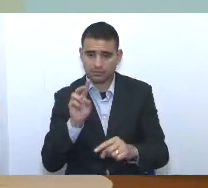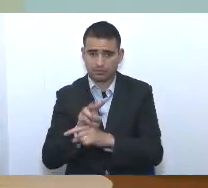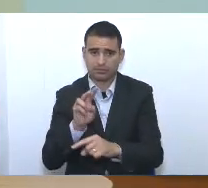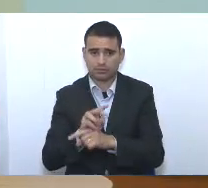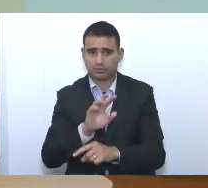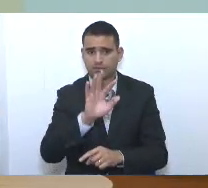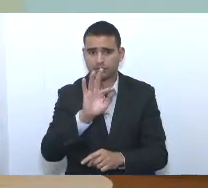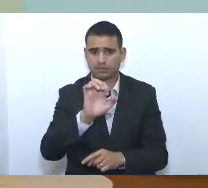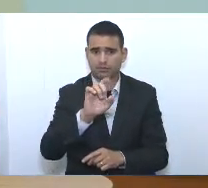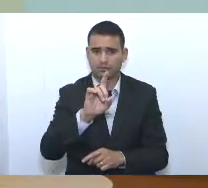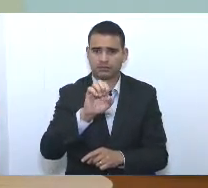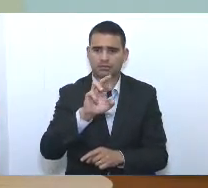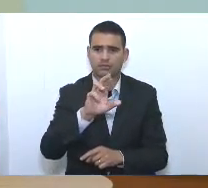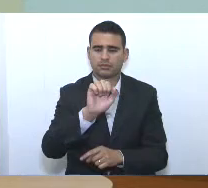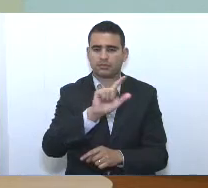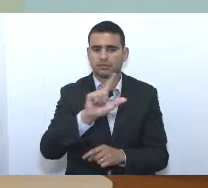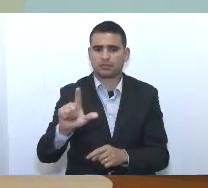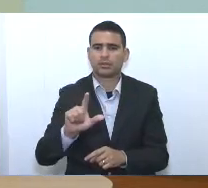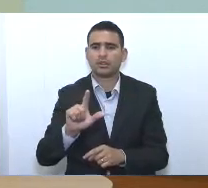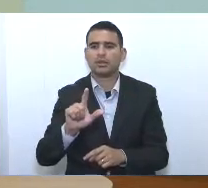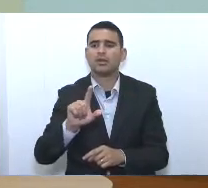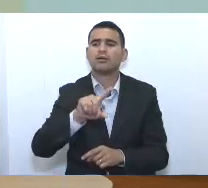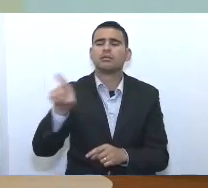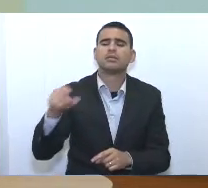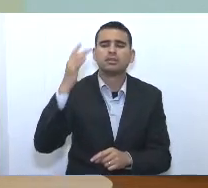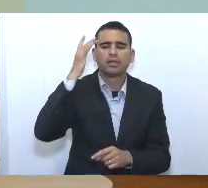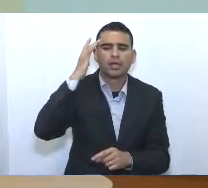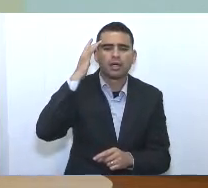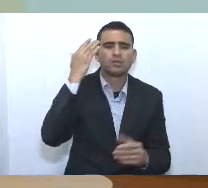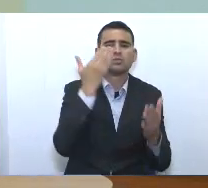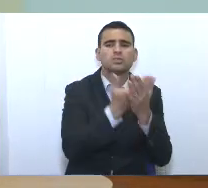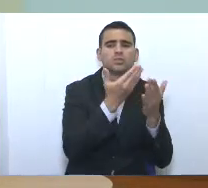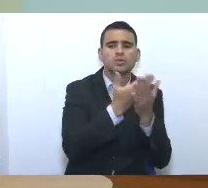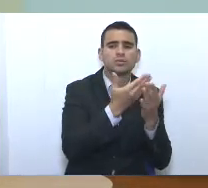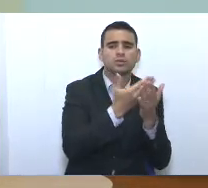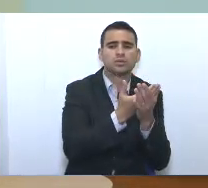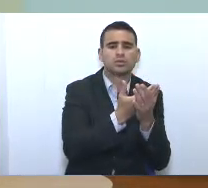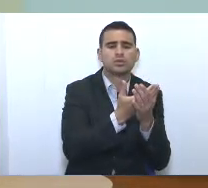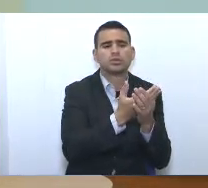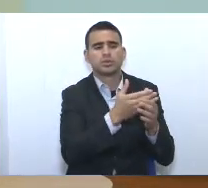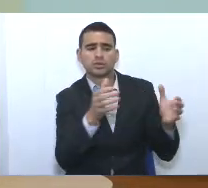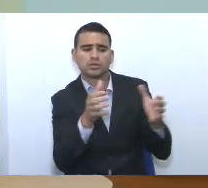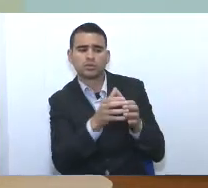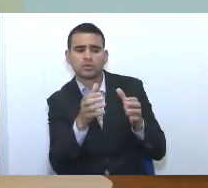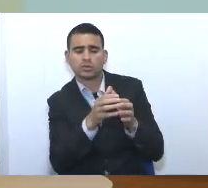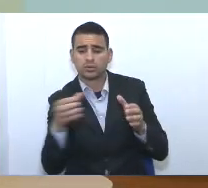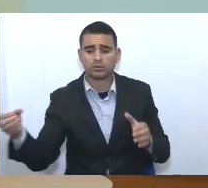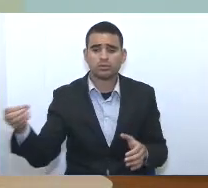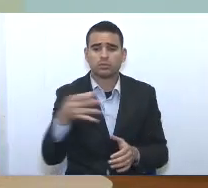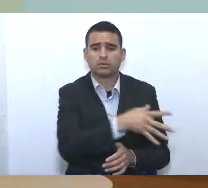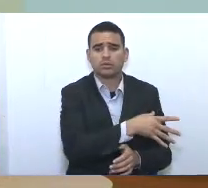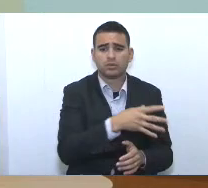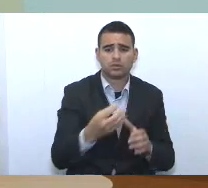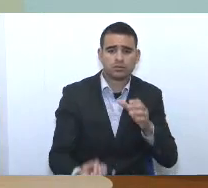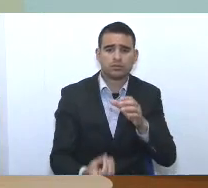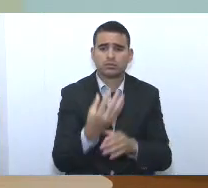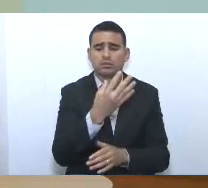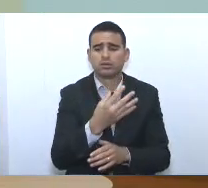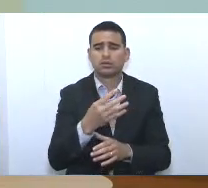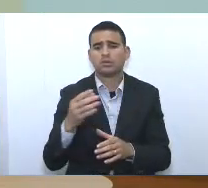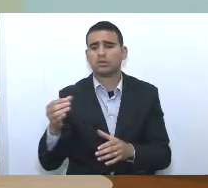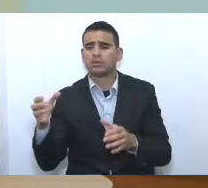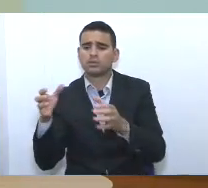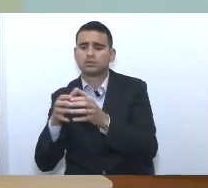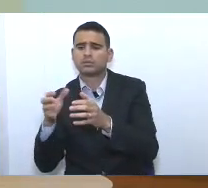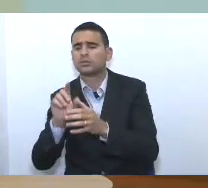alguma perspectiva para se criar a Defensoria Pública Municipal, considerando que a população carente, de um modo